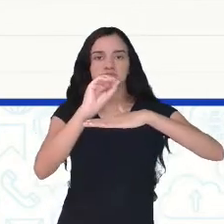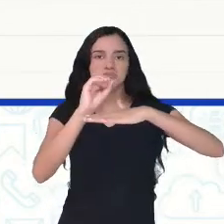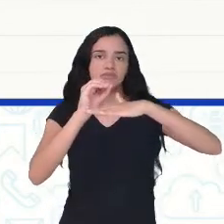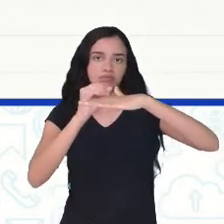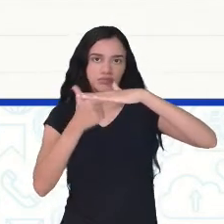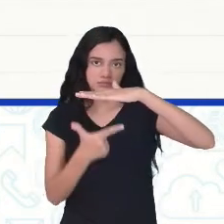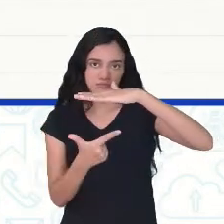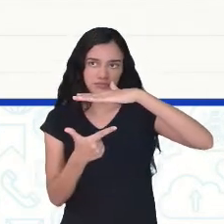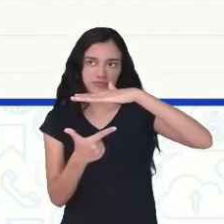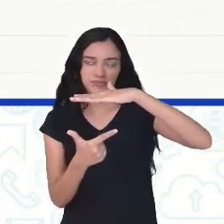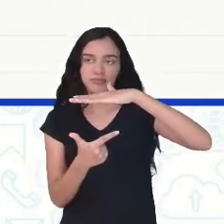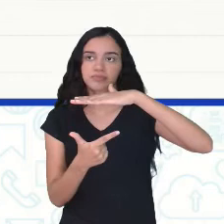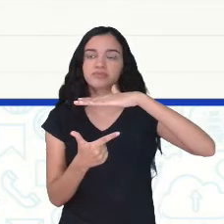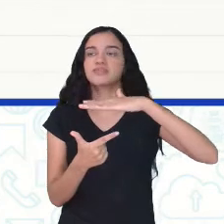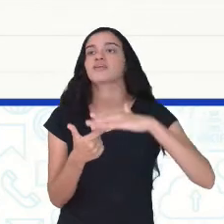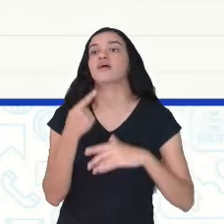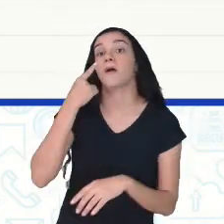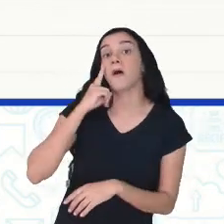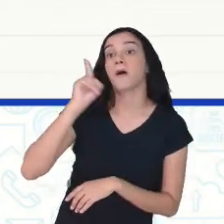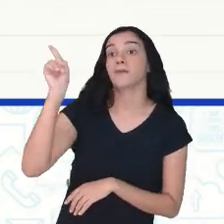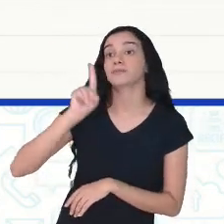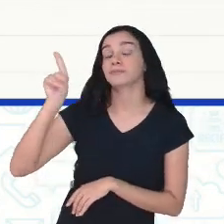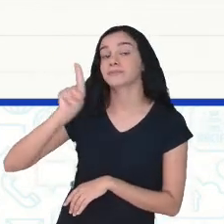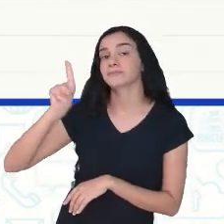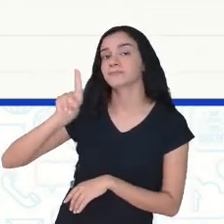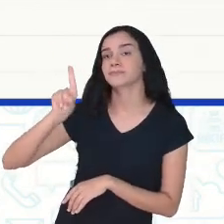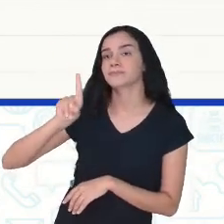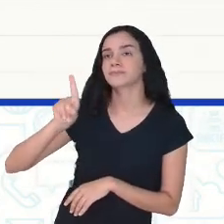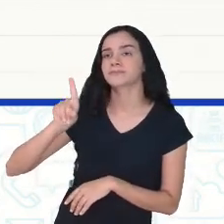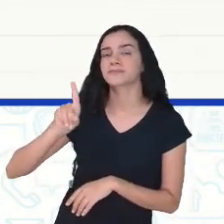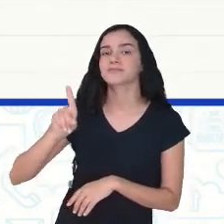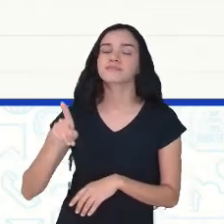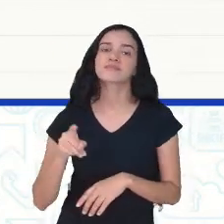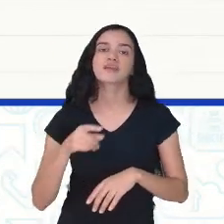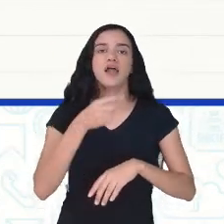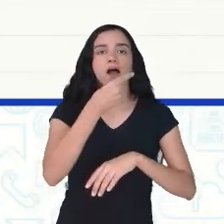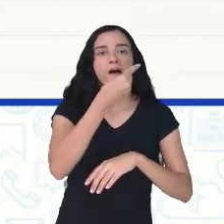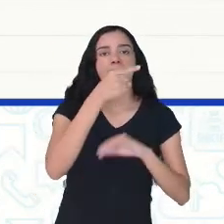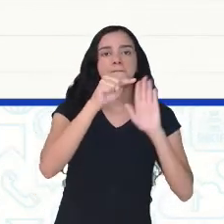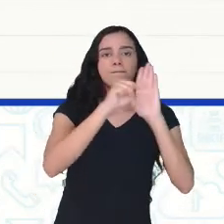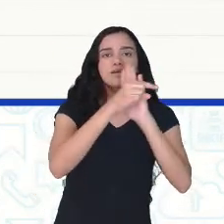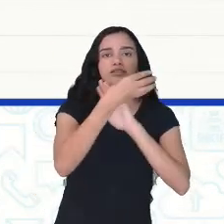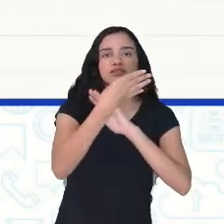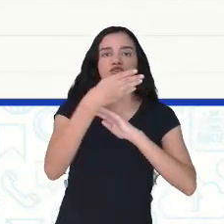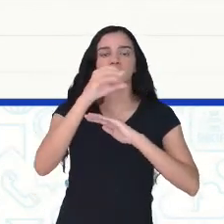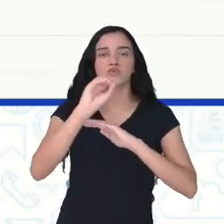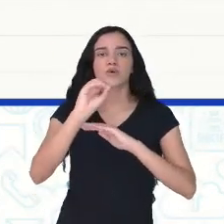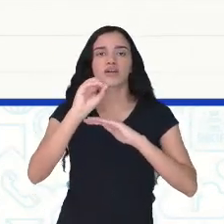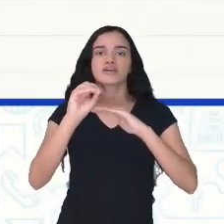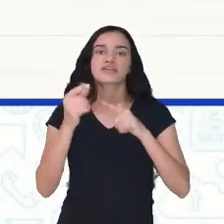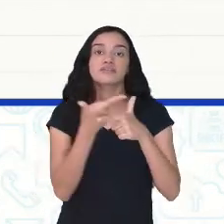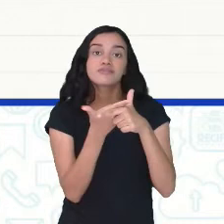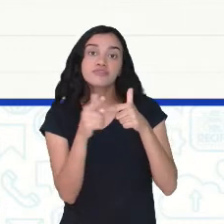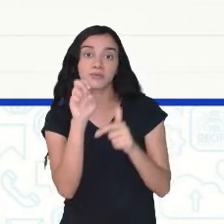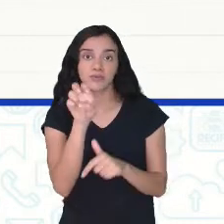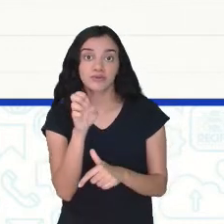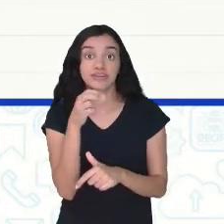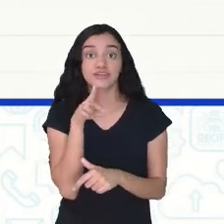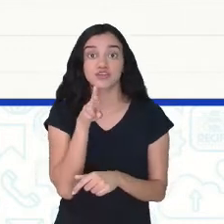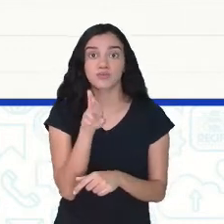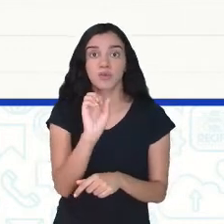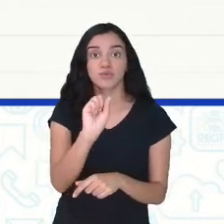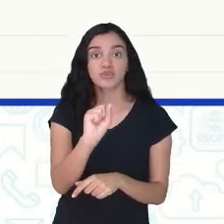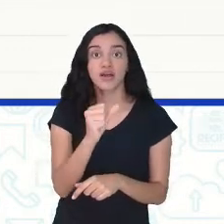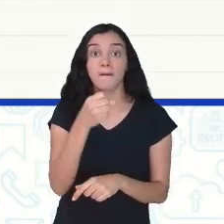número racional. Do mesmo jeito, menos 40 dividido por 5, que vai dar menos 8. É